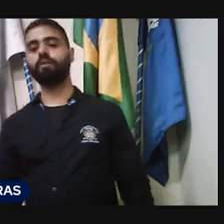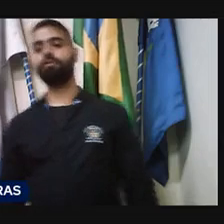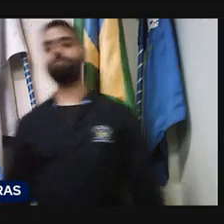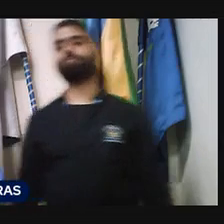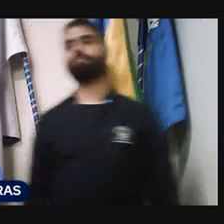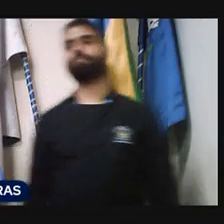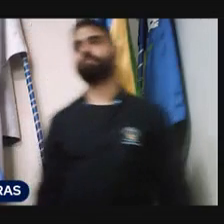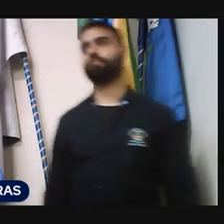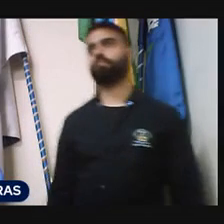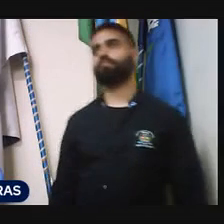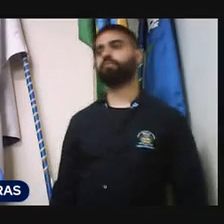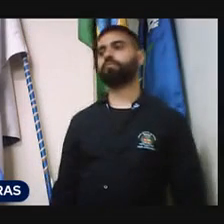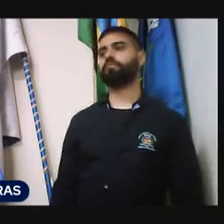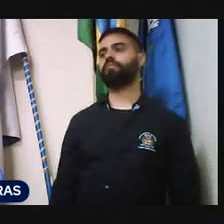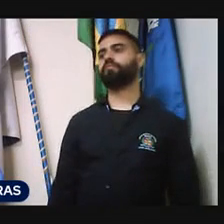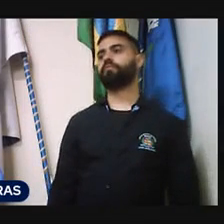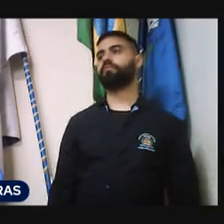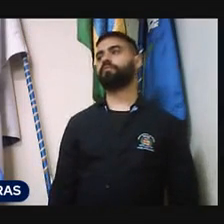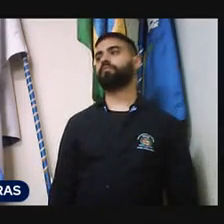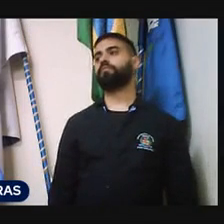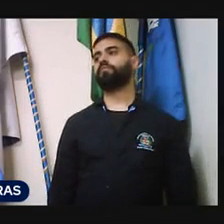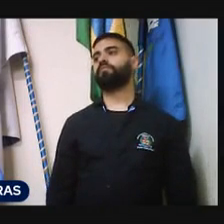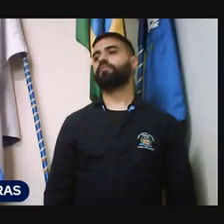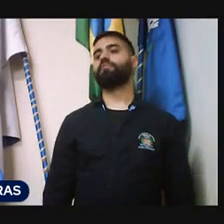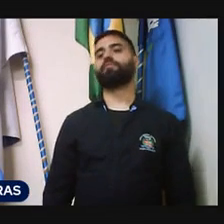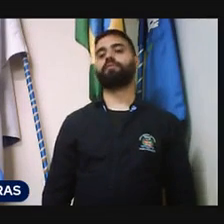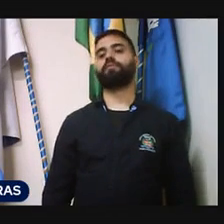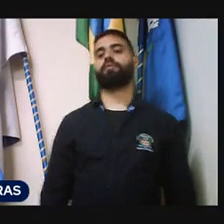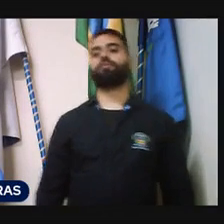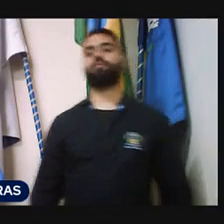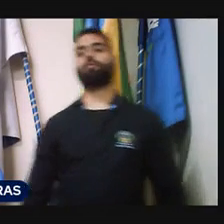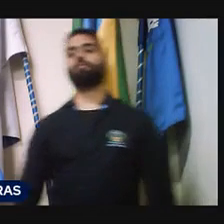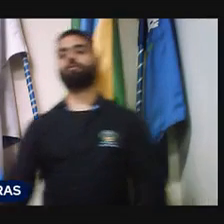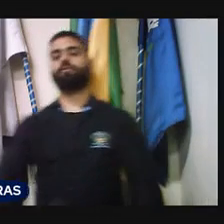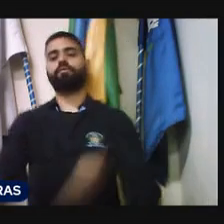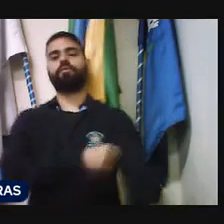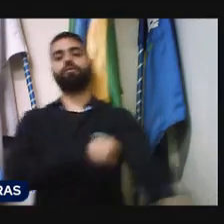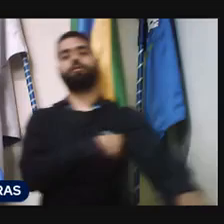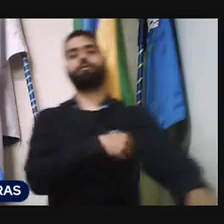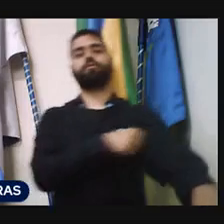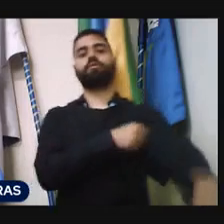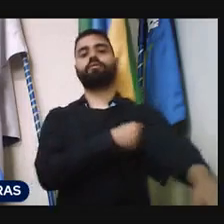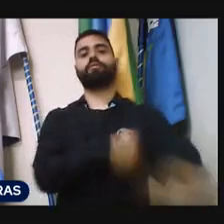E aí Oi boa noite presidente' vereadores Assembleia que nos assiste